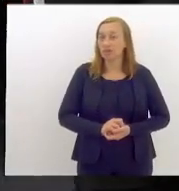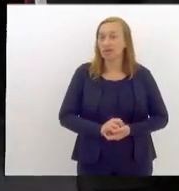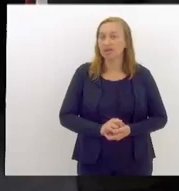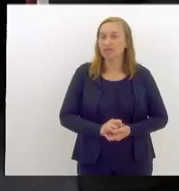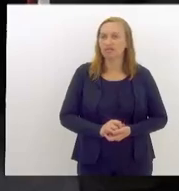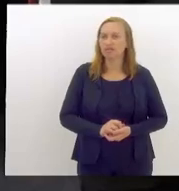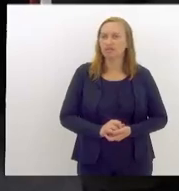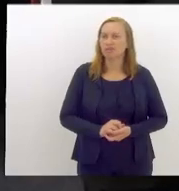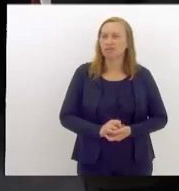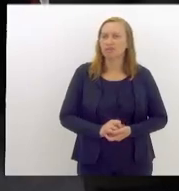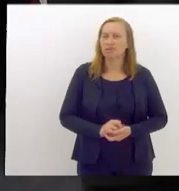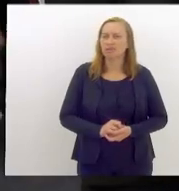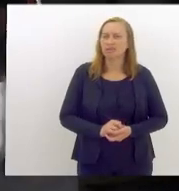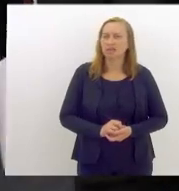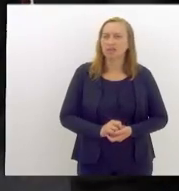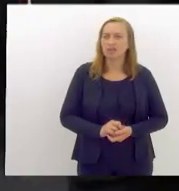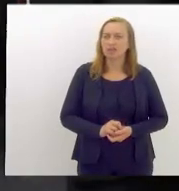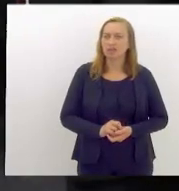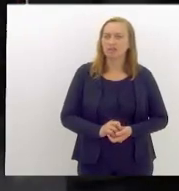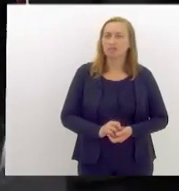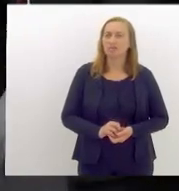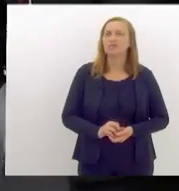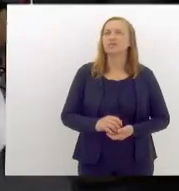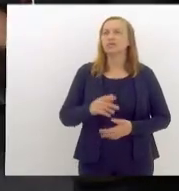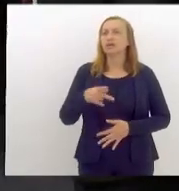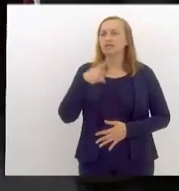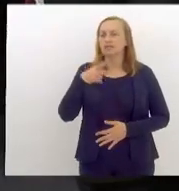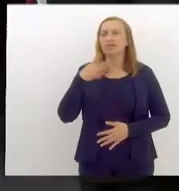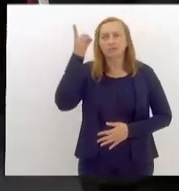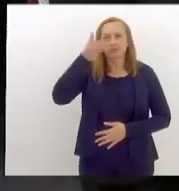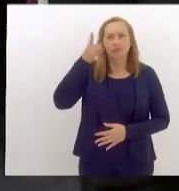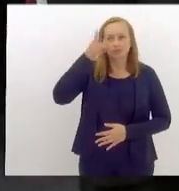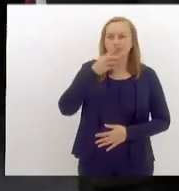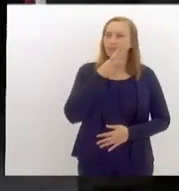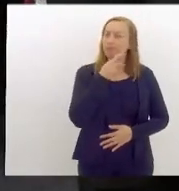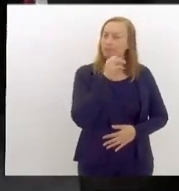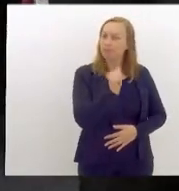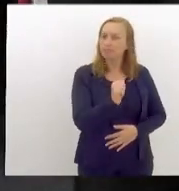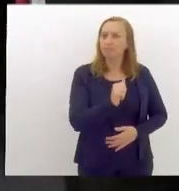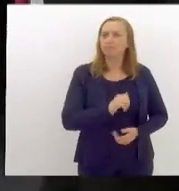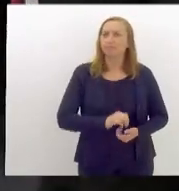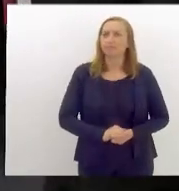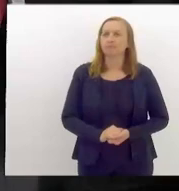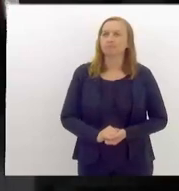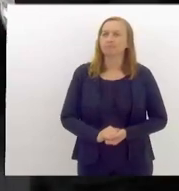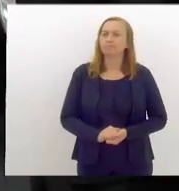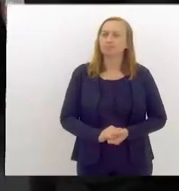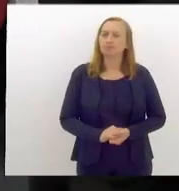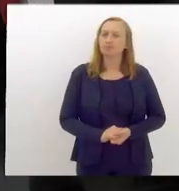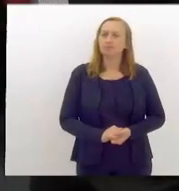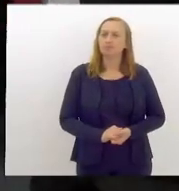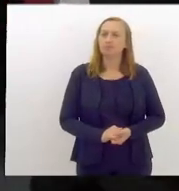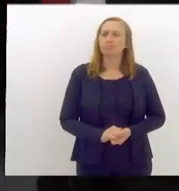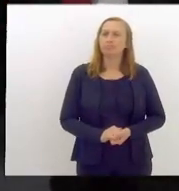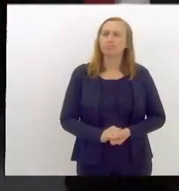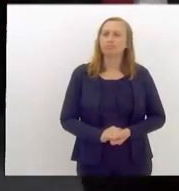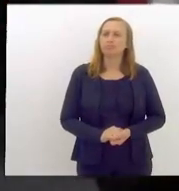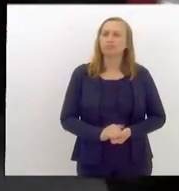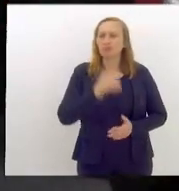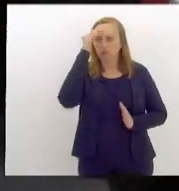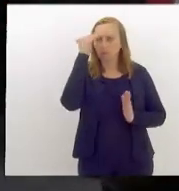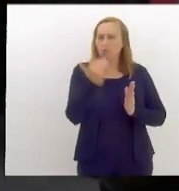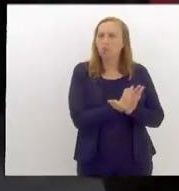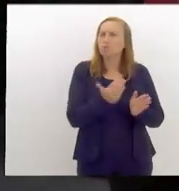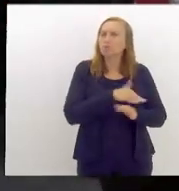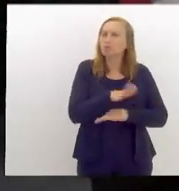quero antes de mais nada dizer que o parecido Deputado Rodrigo Amorim é um parecer que cumpre